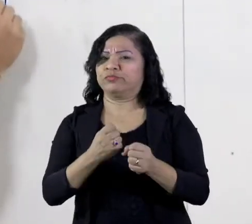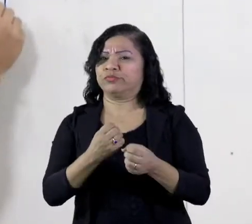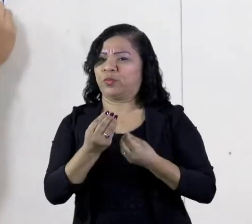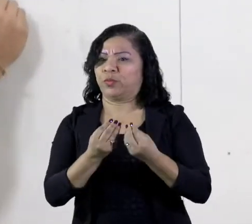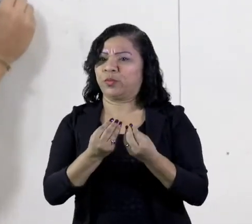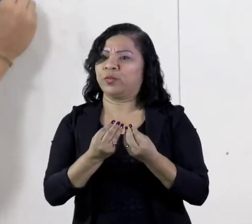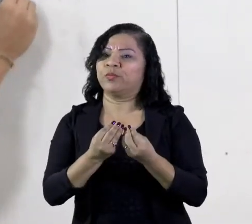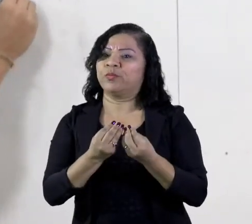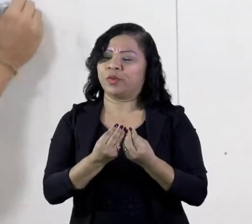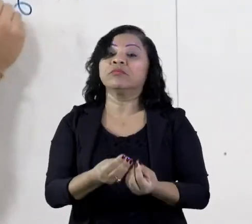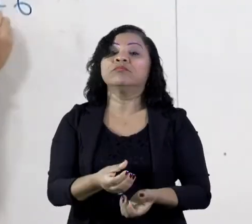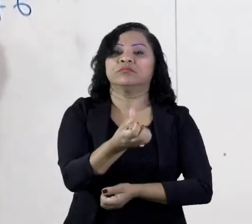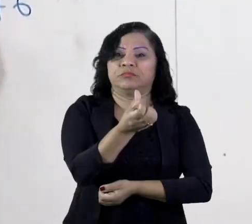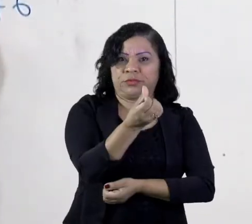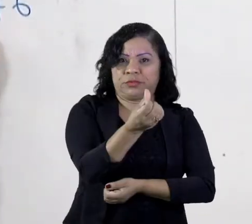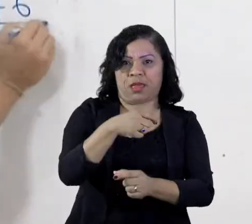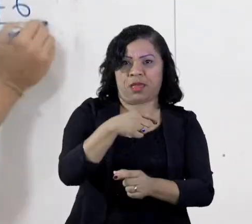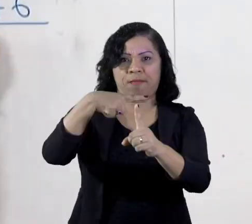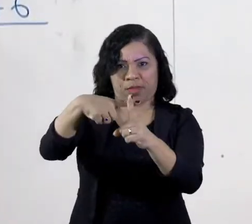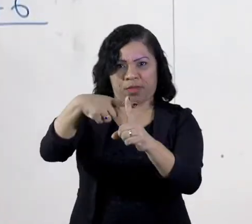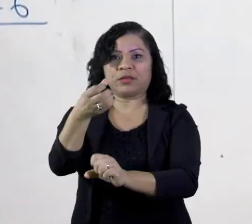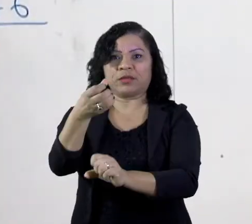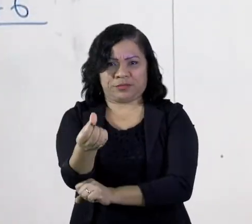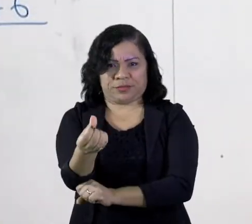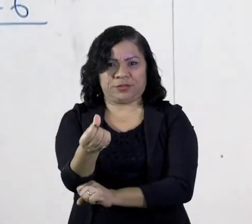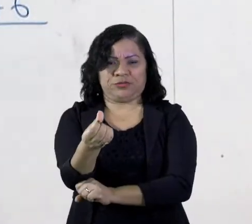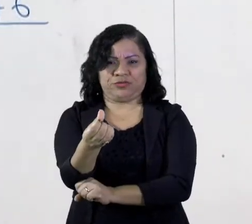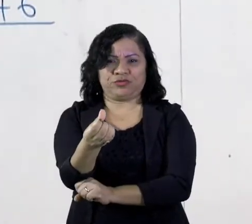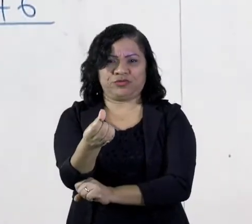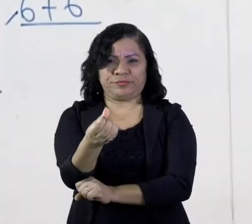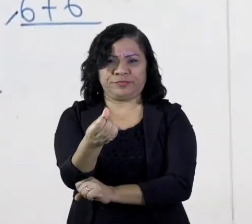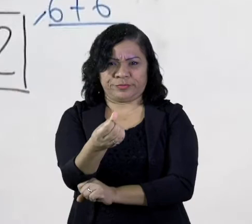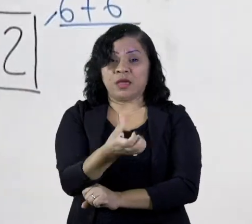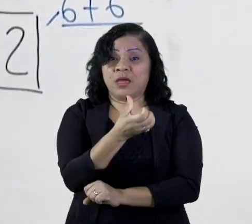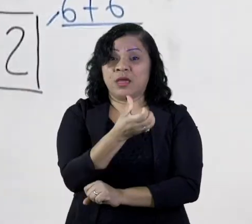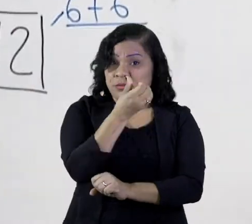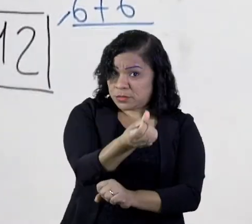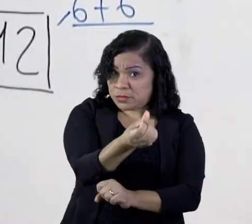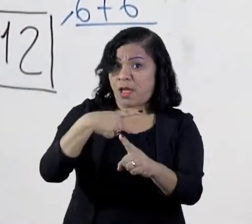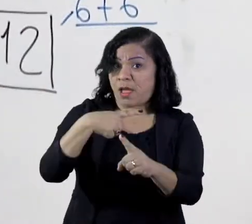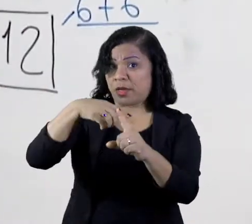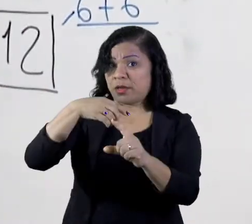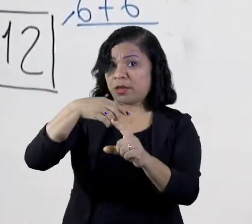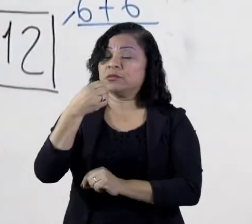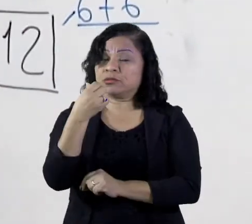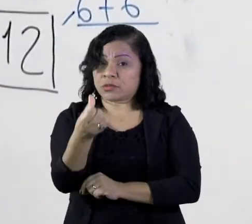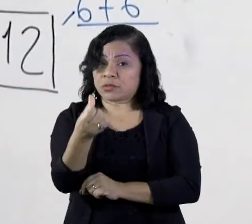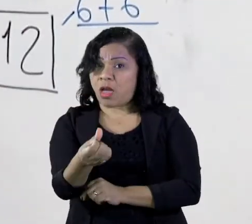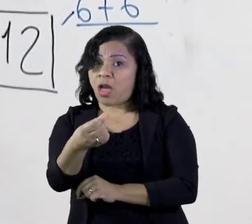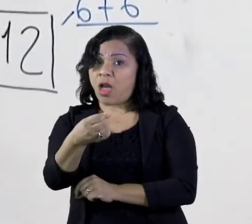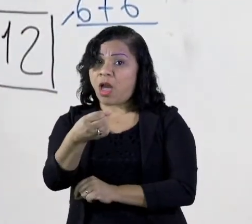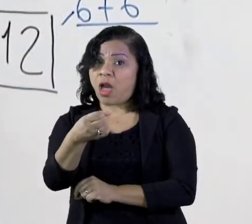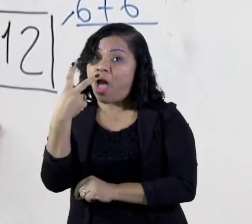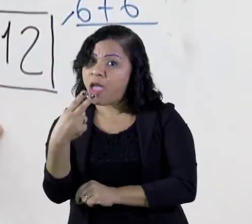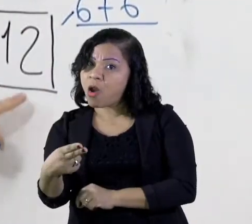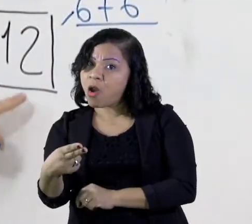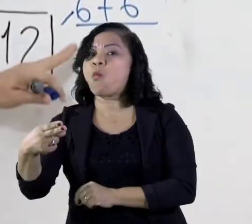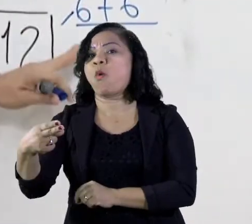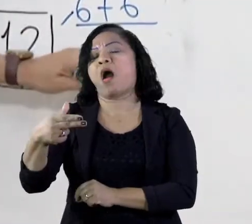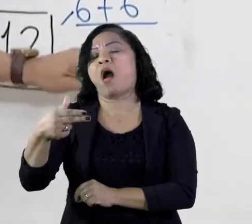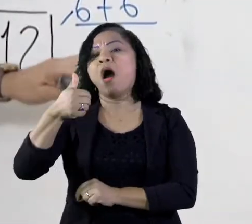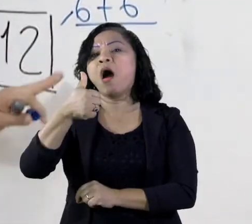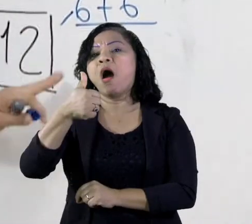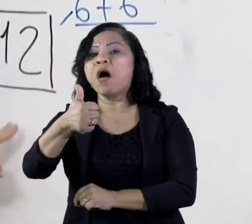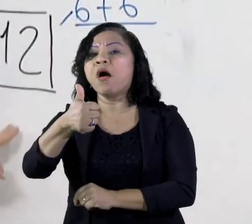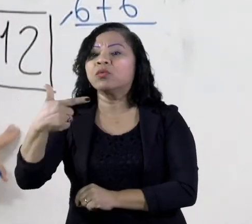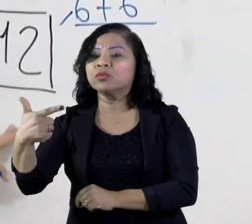6 mais 6. 6 mais 6 também é 12. Muito bem. Então, 10 mais 2 é 12.